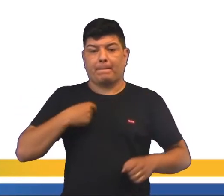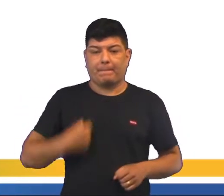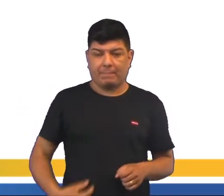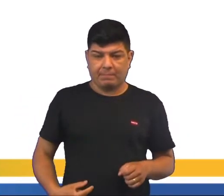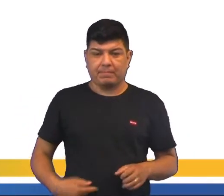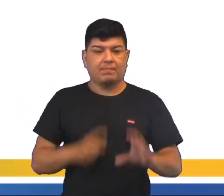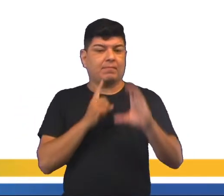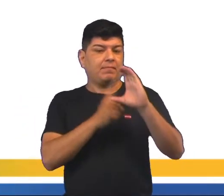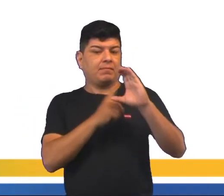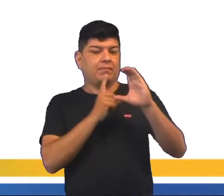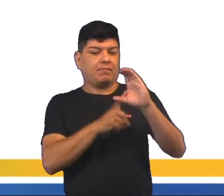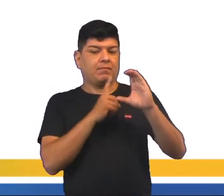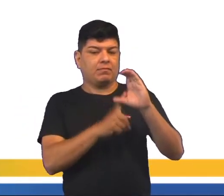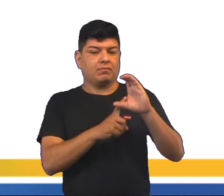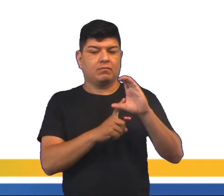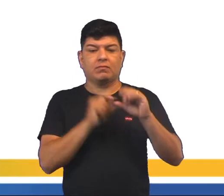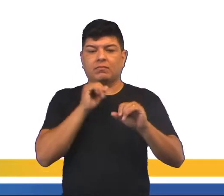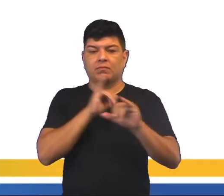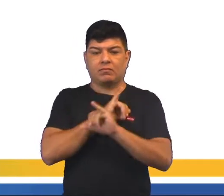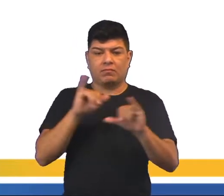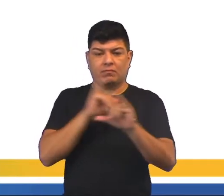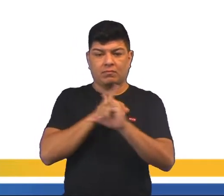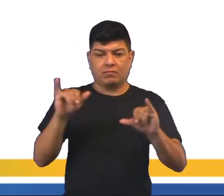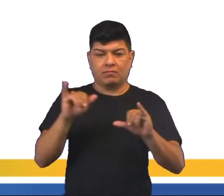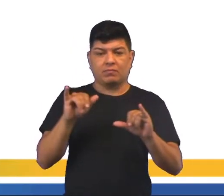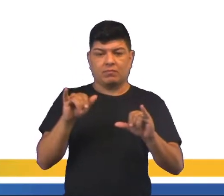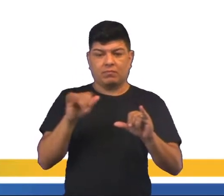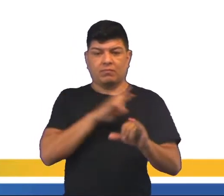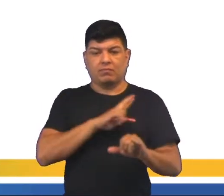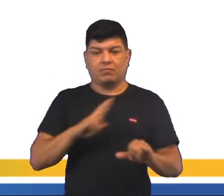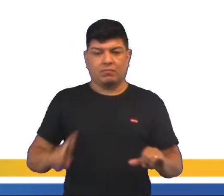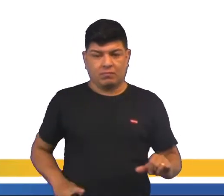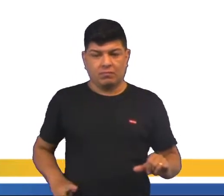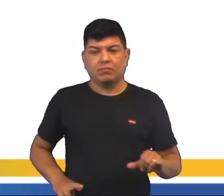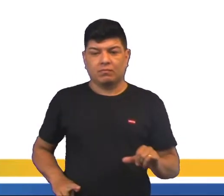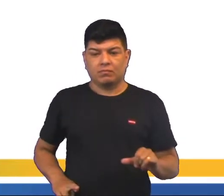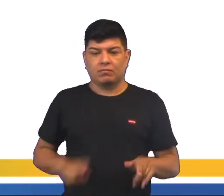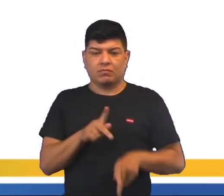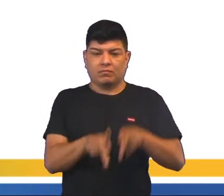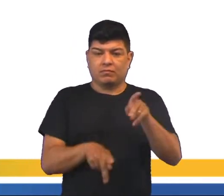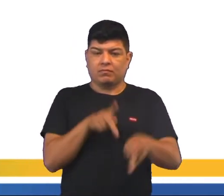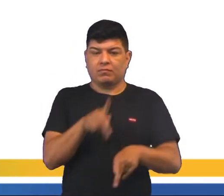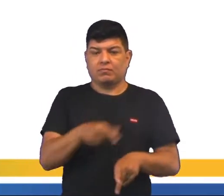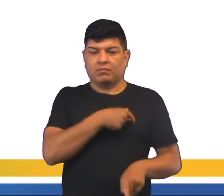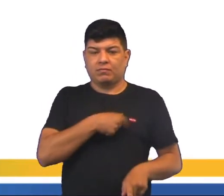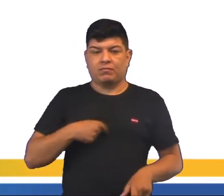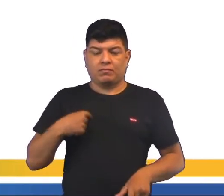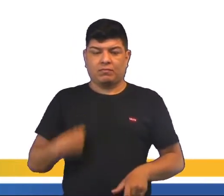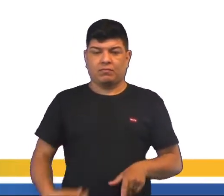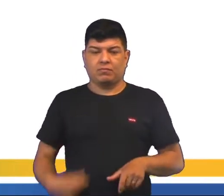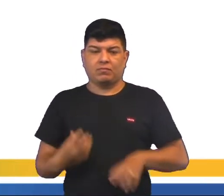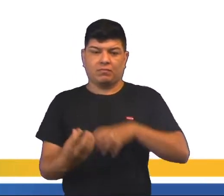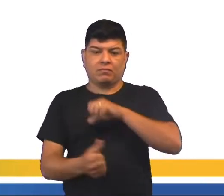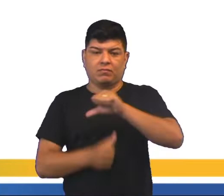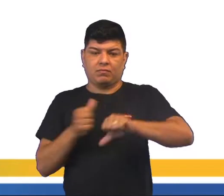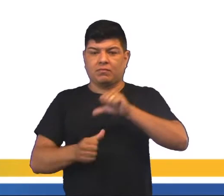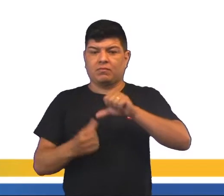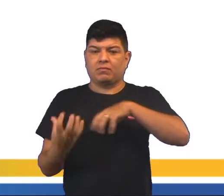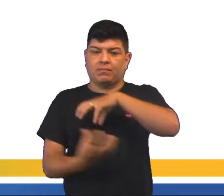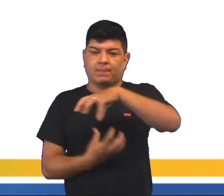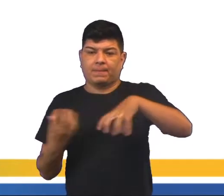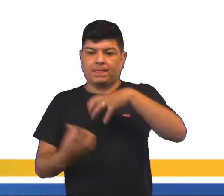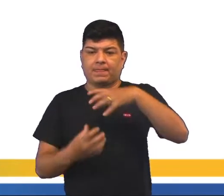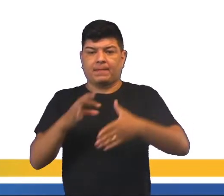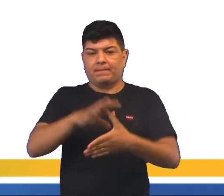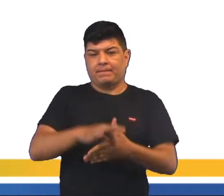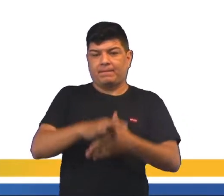sob a liderança de Mao Tse-tung, proclamam a República Popular da China e iniciaram as mudanças revolucionárias. O Mao Tse-tung, né,